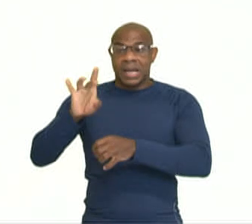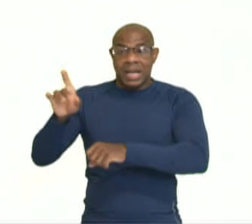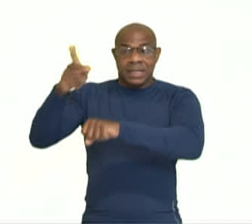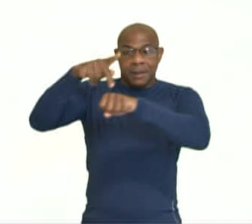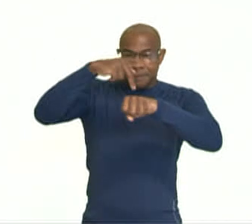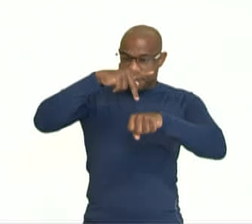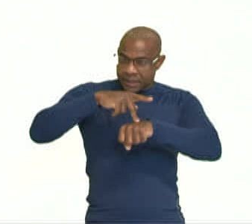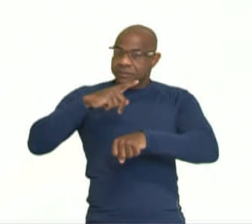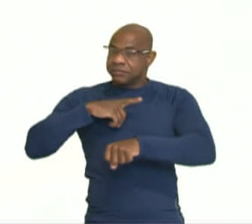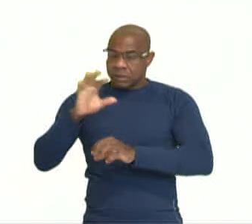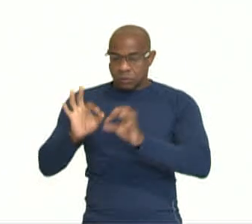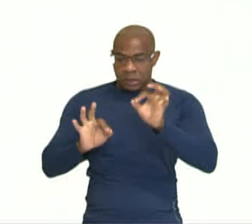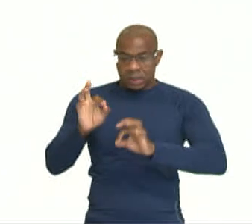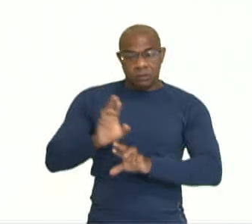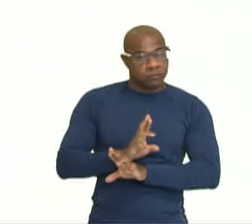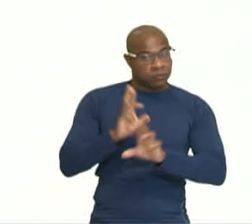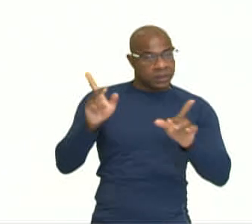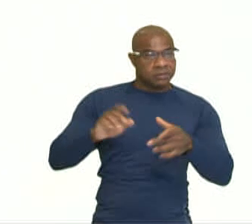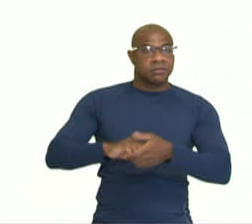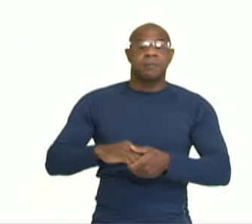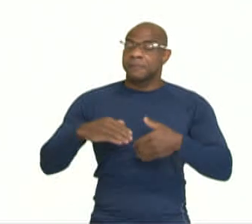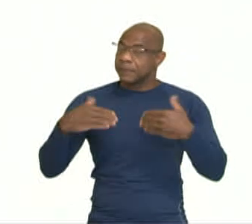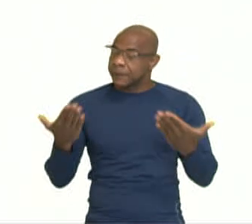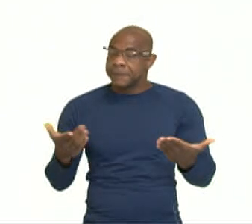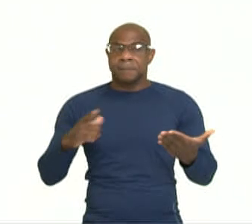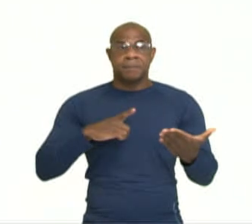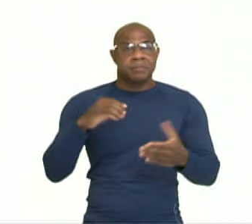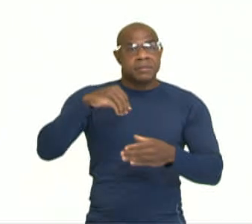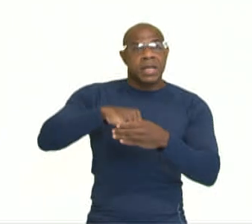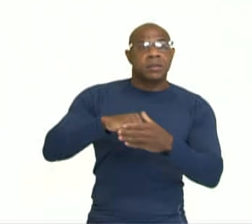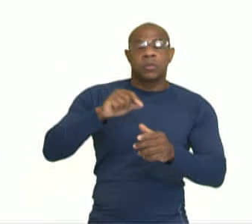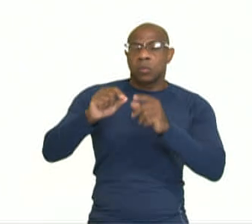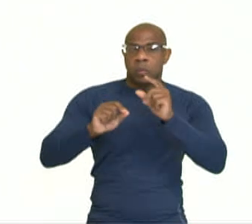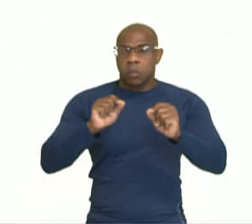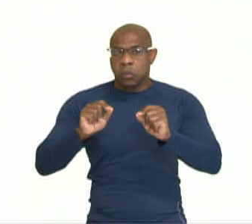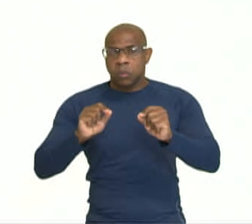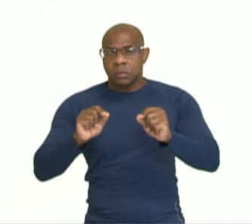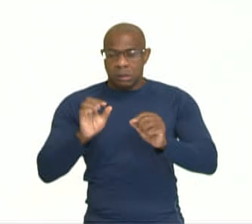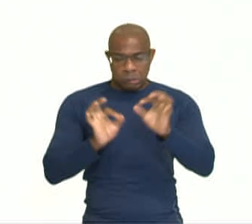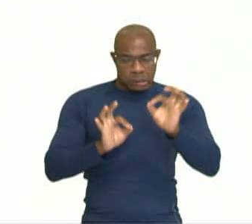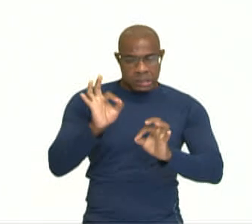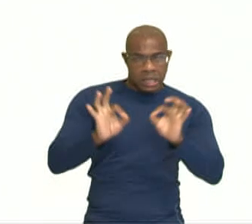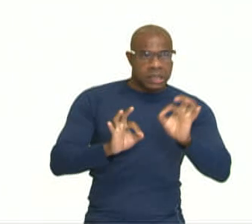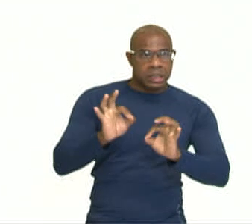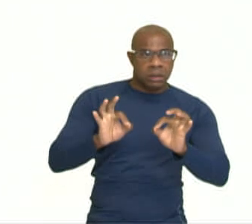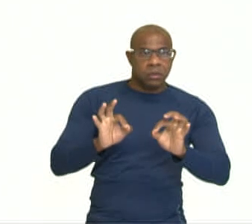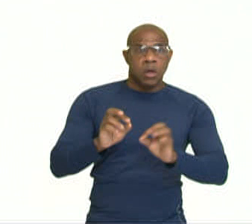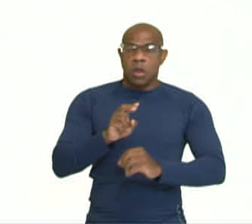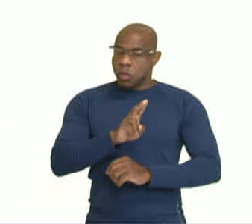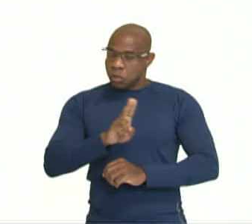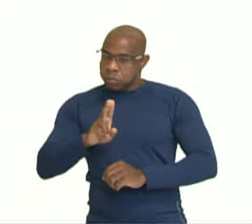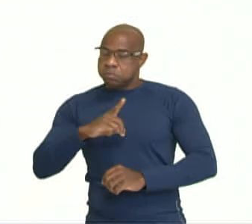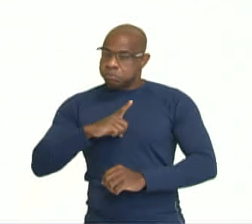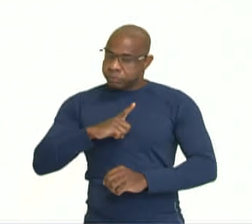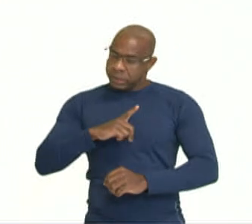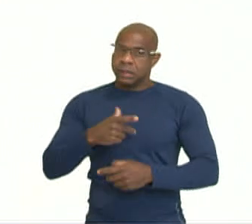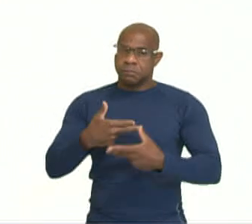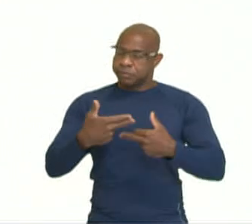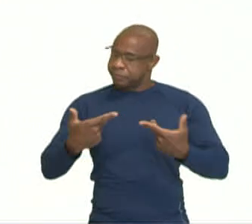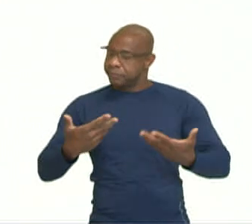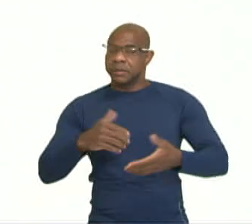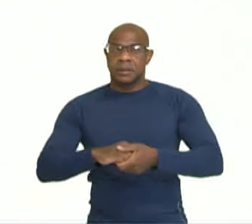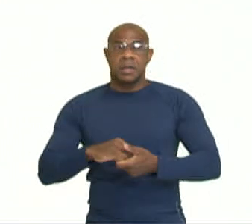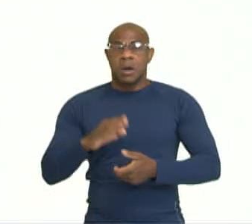dessa organização, nós vamos ter, dentro da questão de organização nominal, várias formatações.